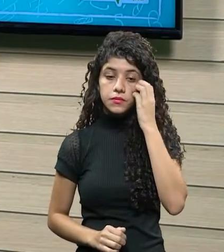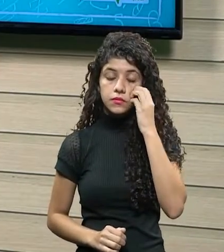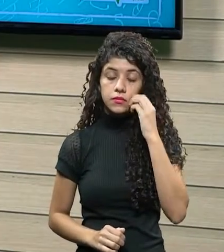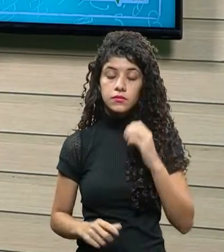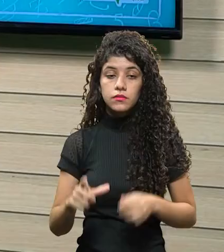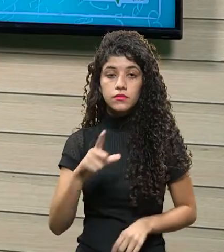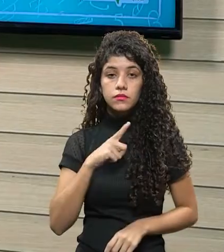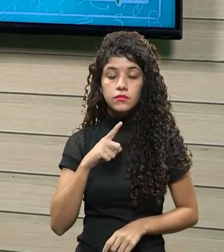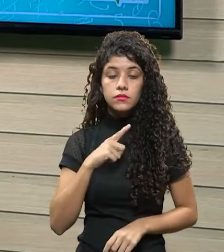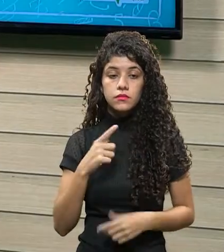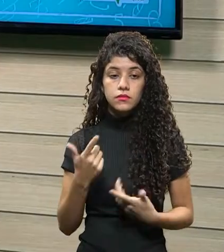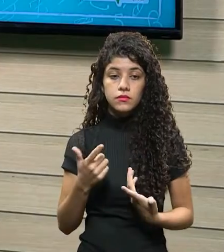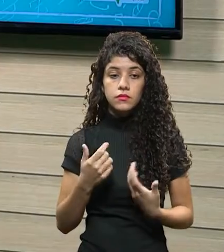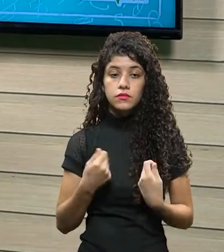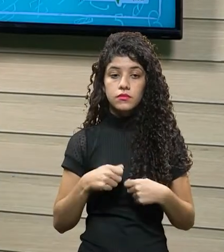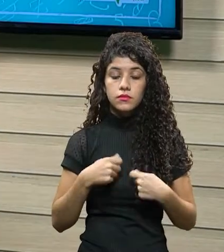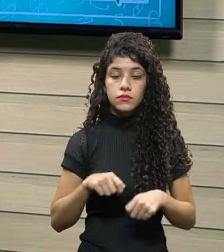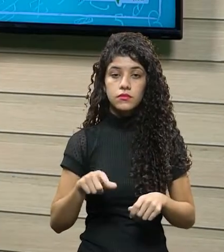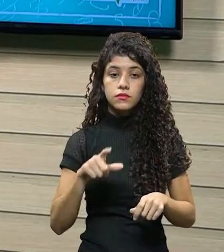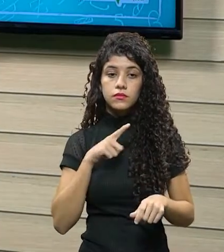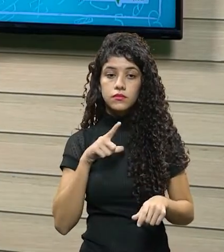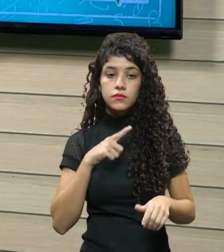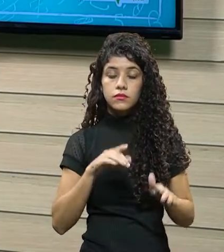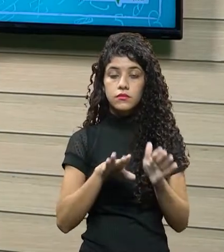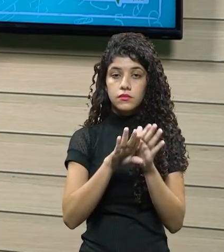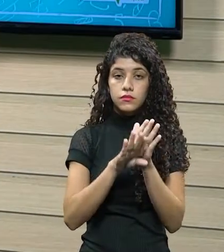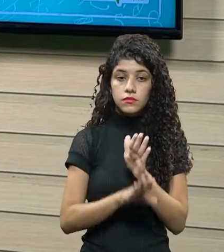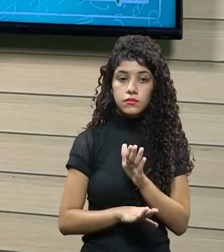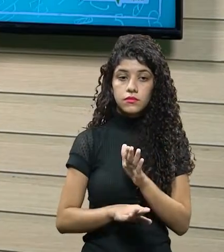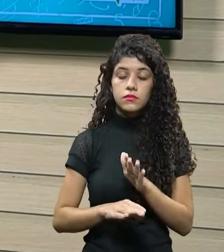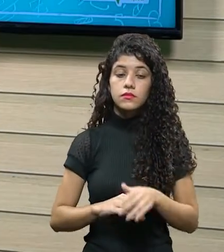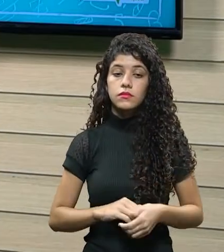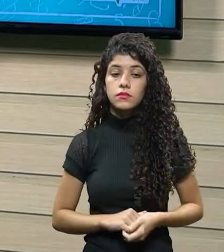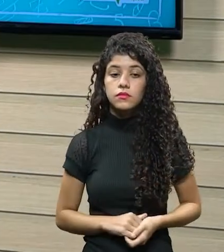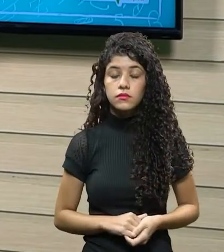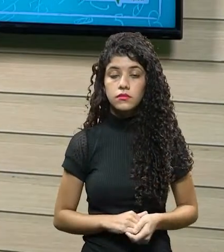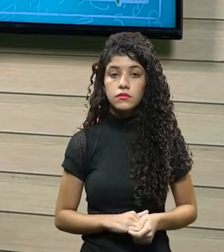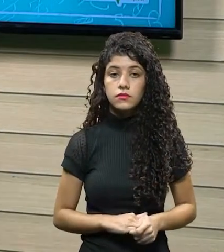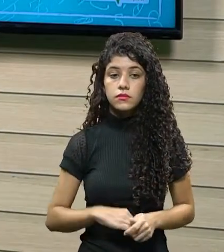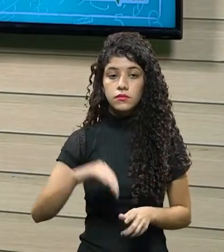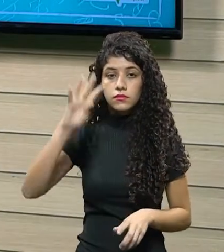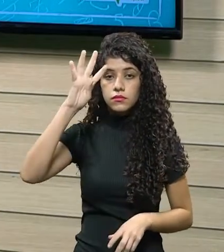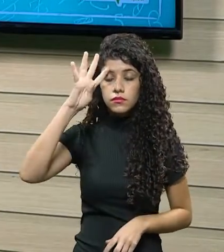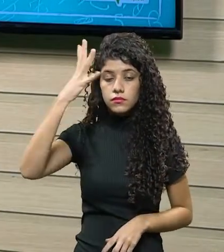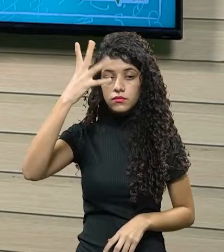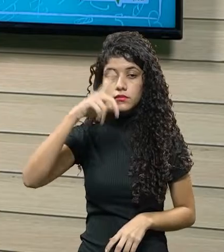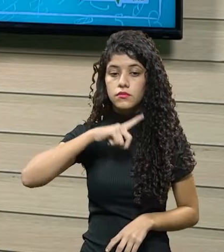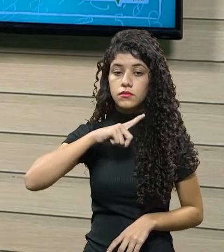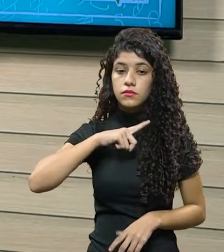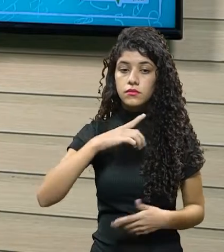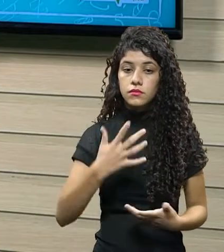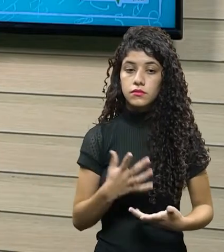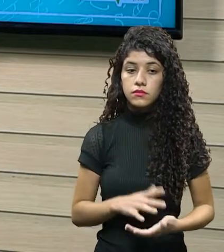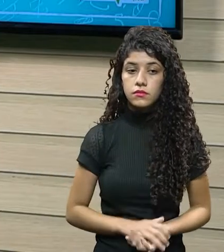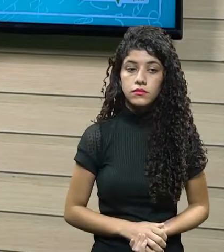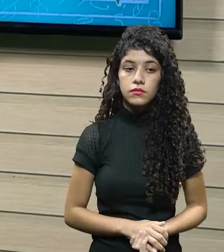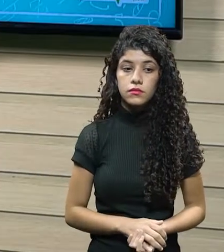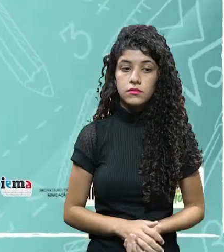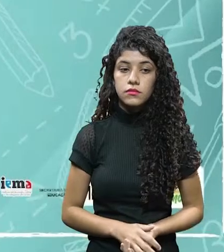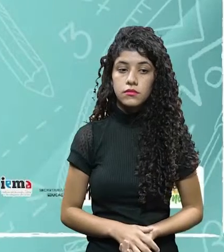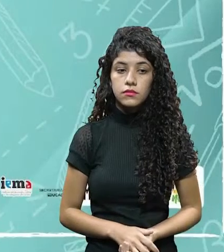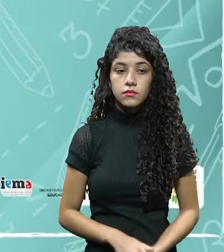ter o lucro operacional, vou ter o valor do lucro bruto, fazer a retirada das despesas operacionais, como resultado, o lucro